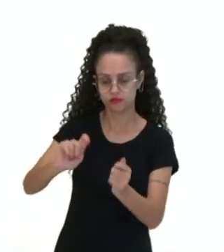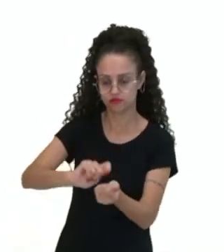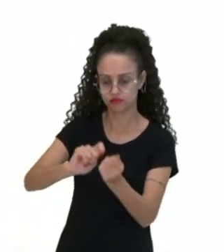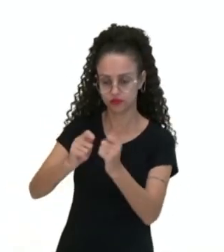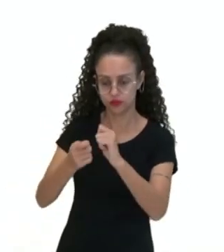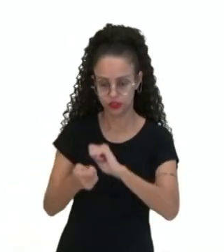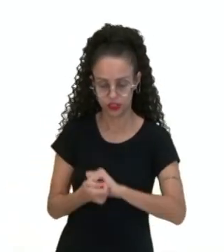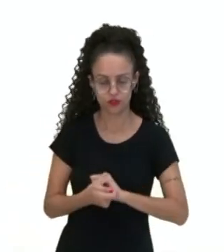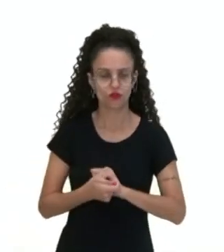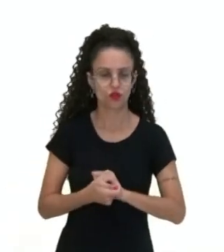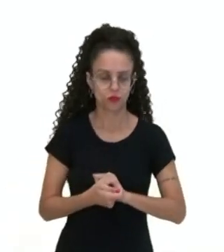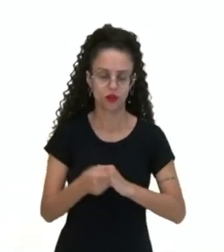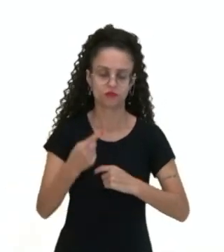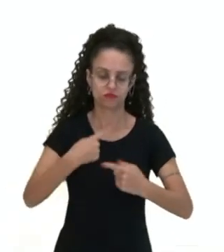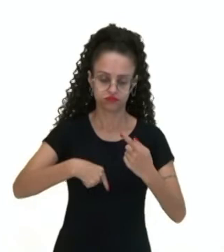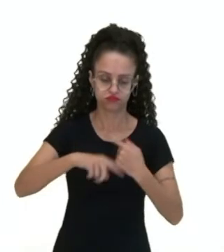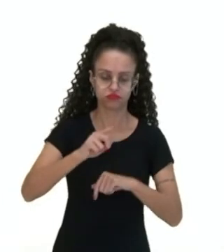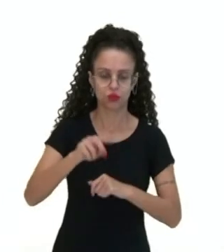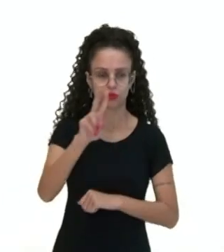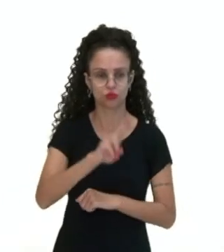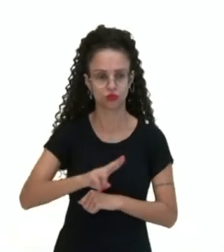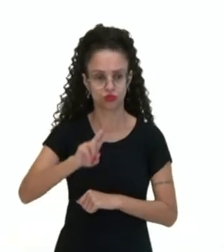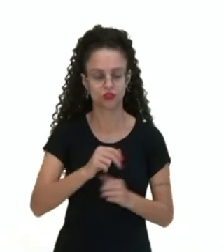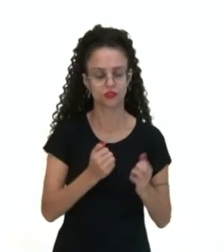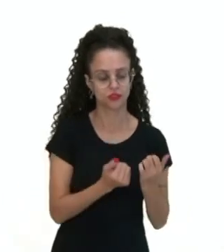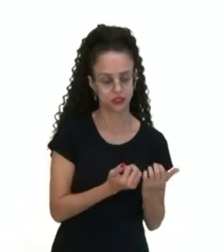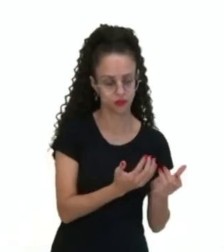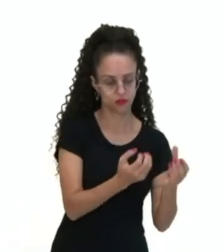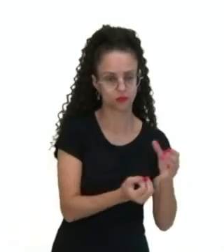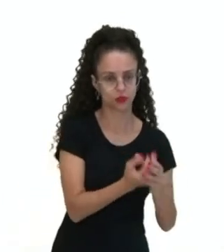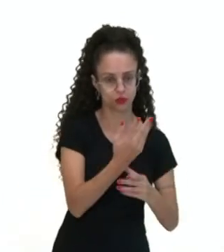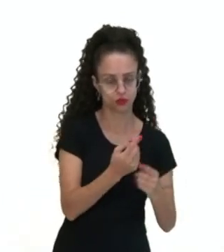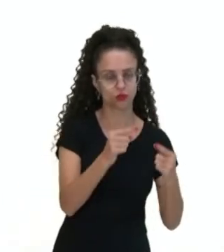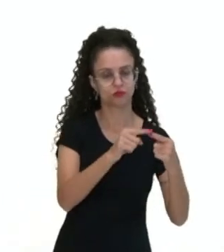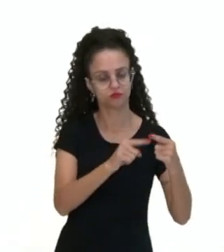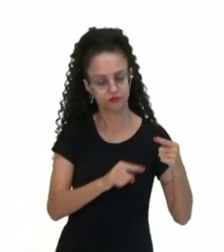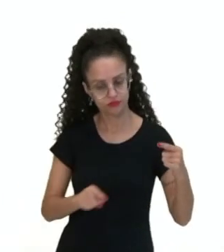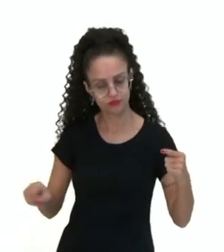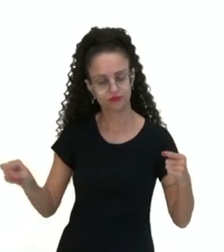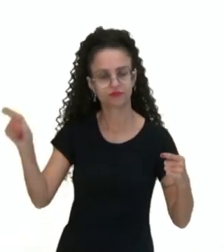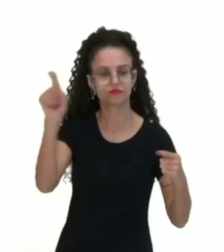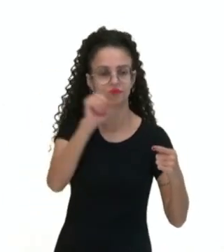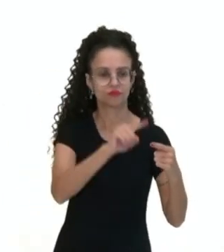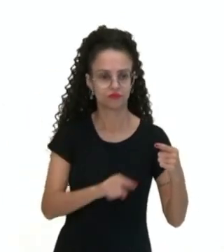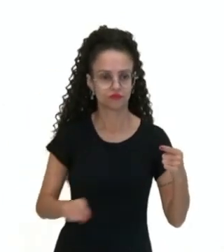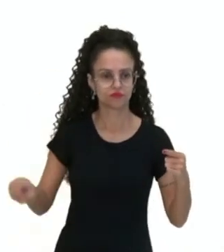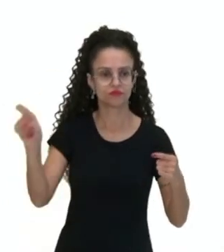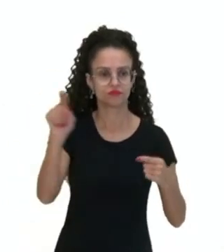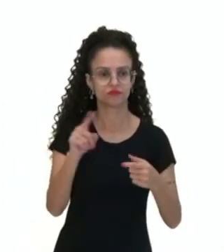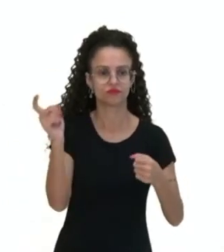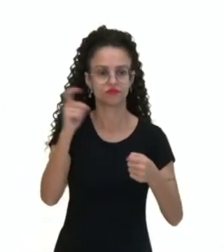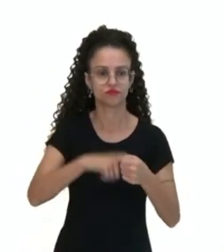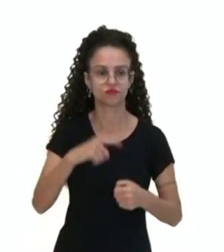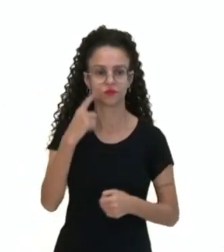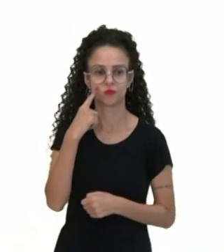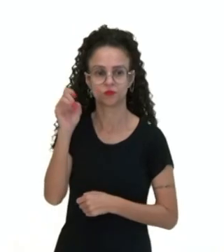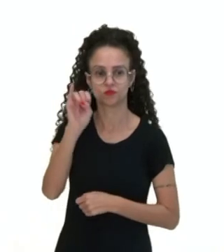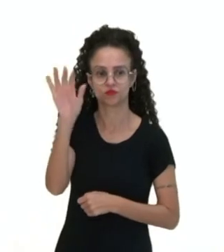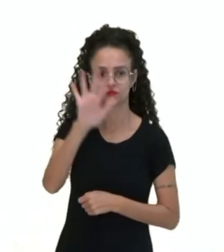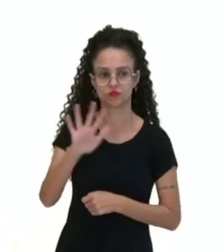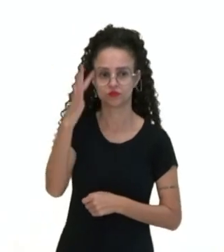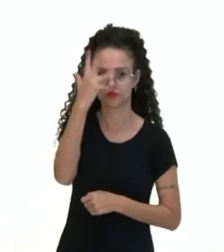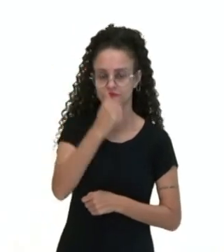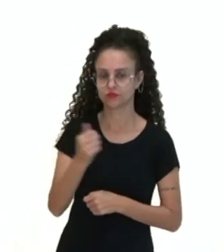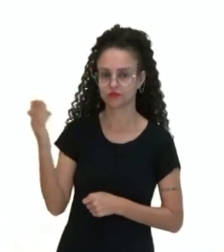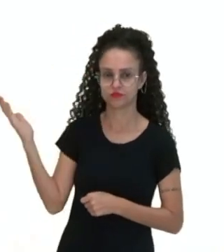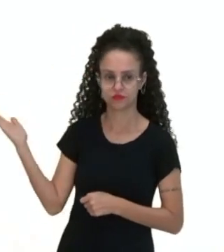em inorgânica, que será utilizada pelos produtores, recomeçando assim, portanto, o ciclo. Então, olha aqui, uma imagem